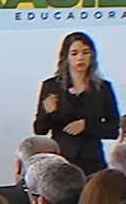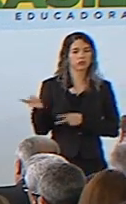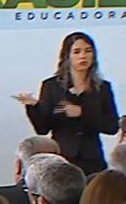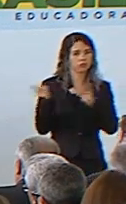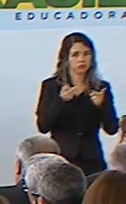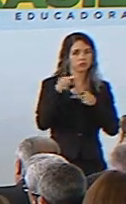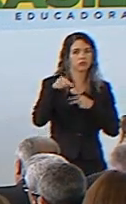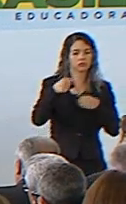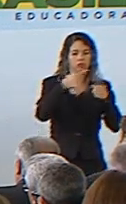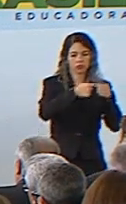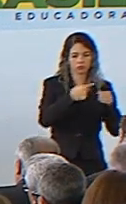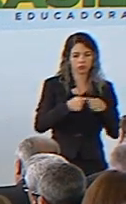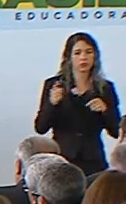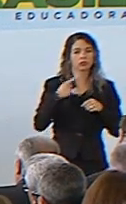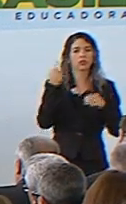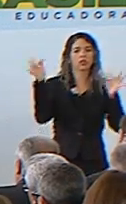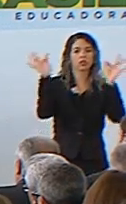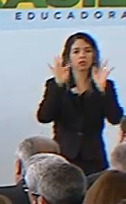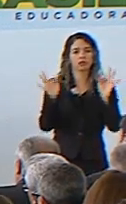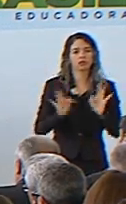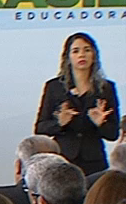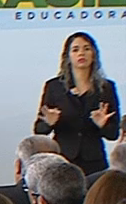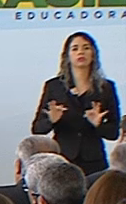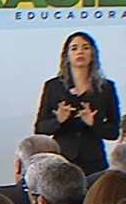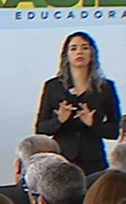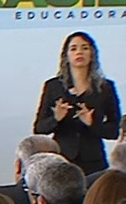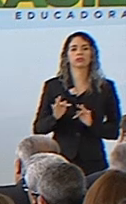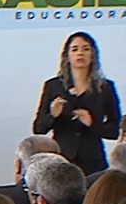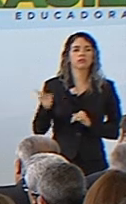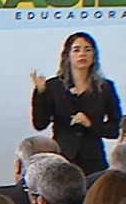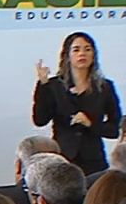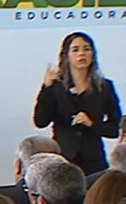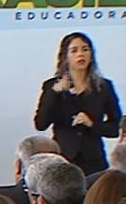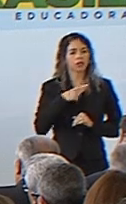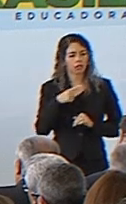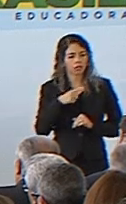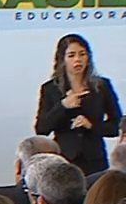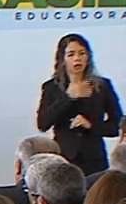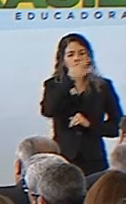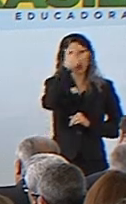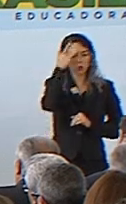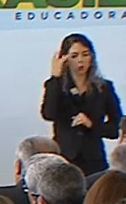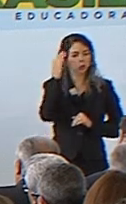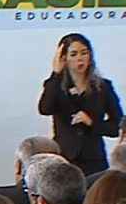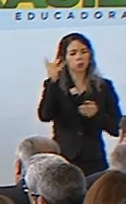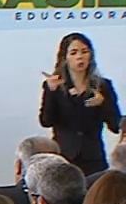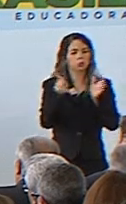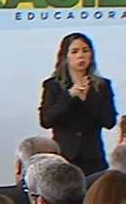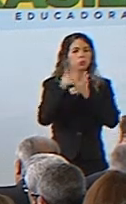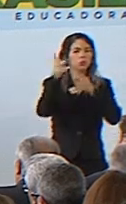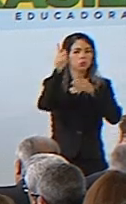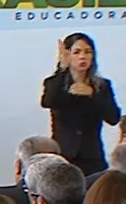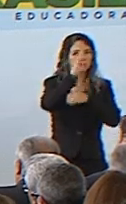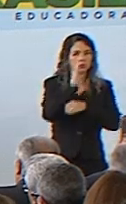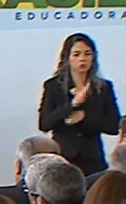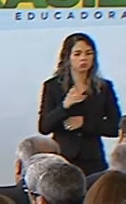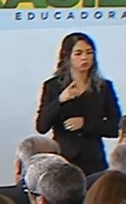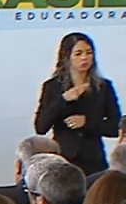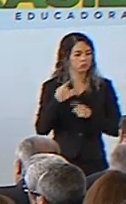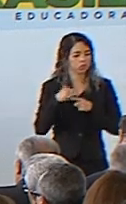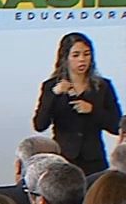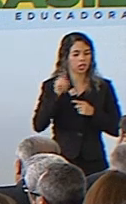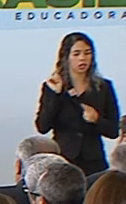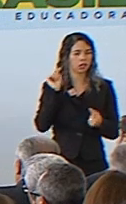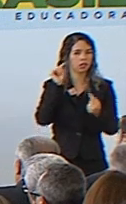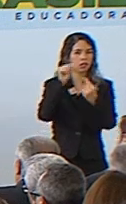nós ficamos muito felizes de receber pessoas de todo o Brasil aqui nessa capital de todos os brasileiros para